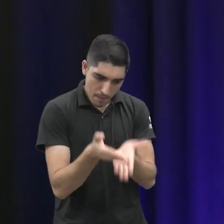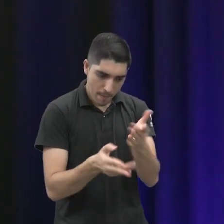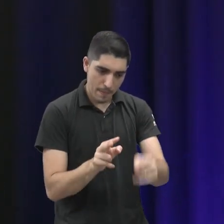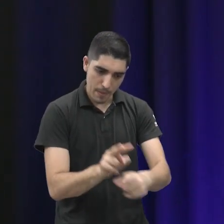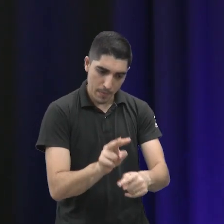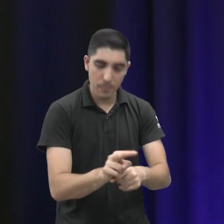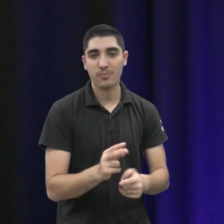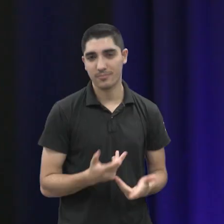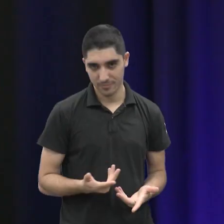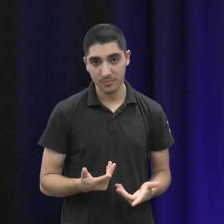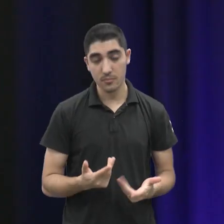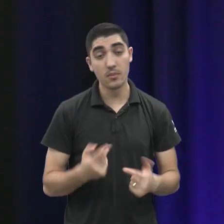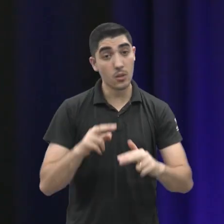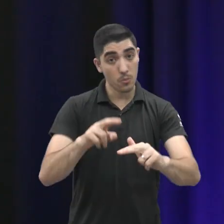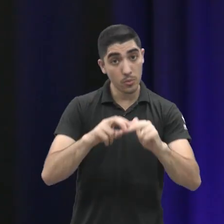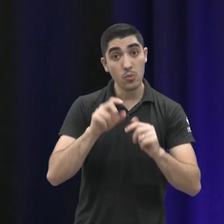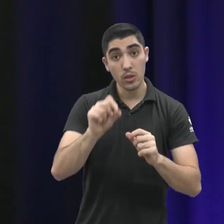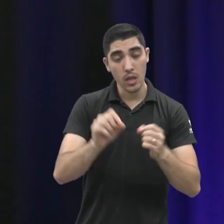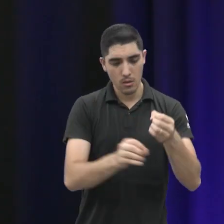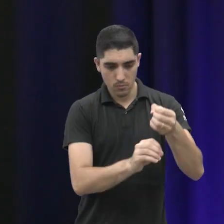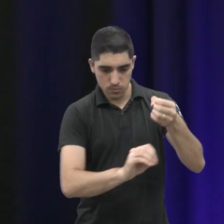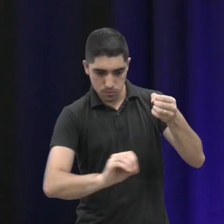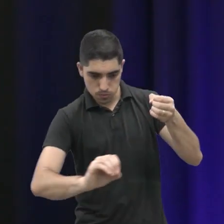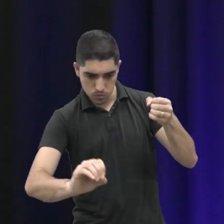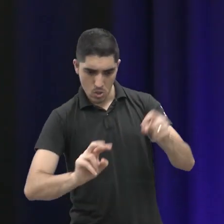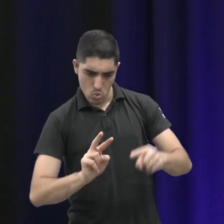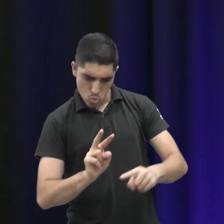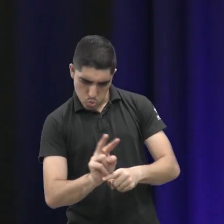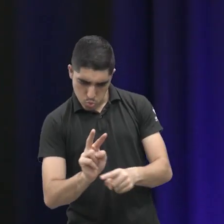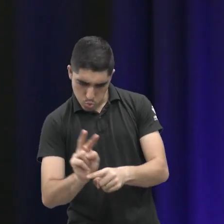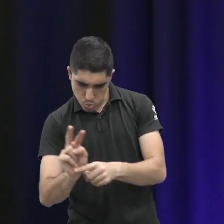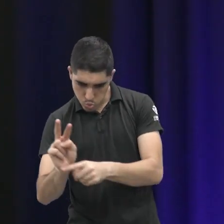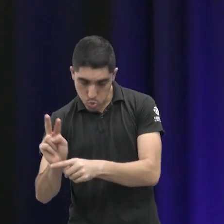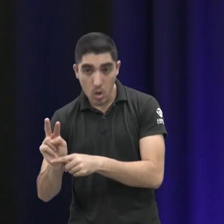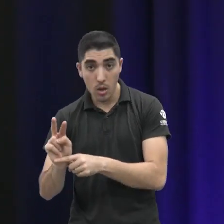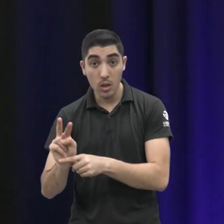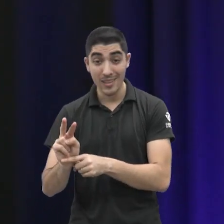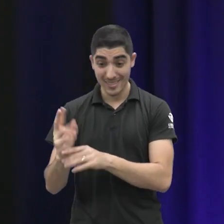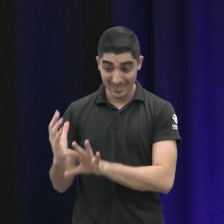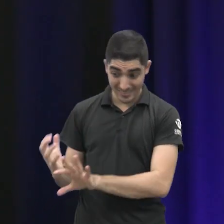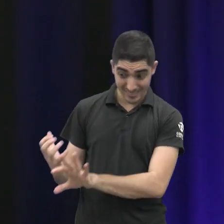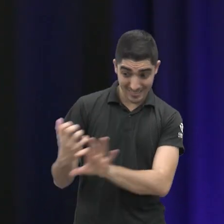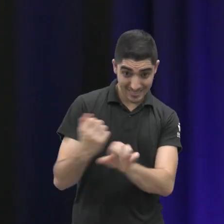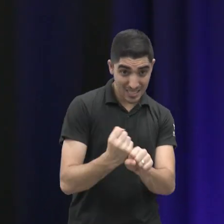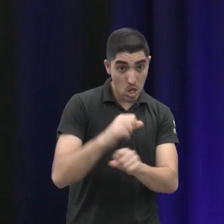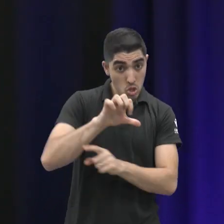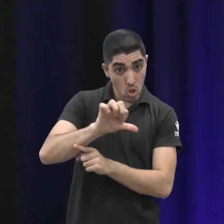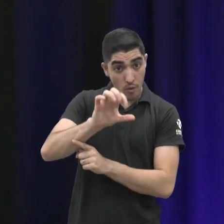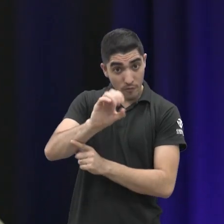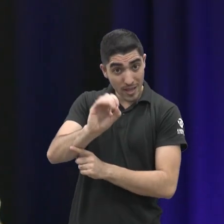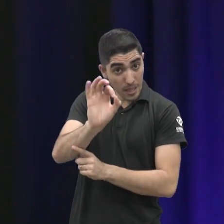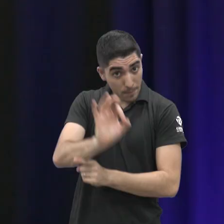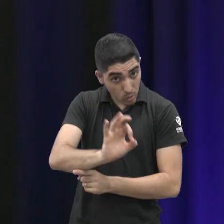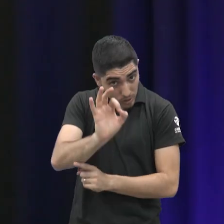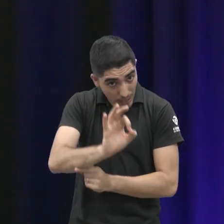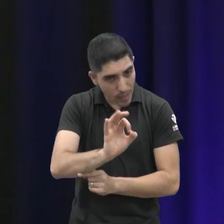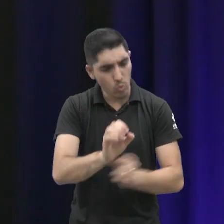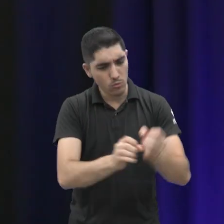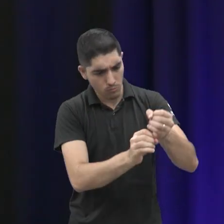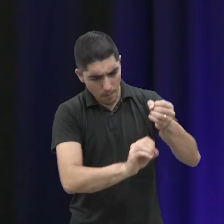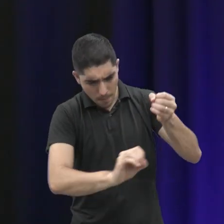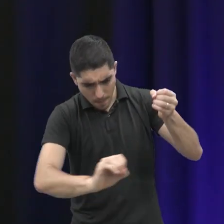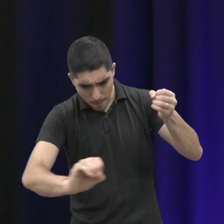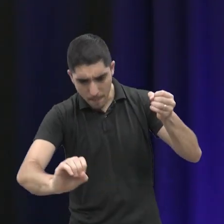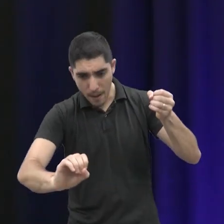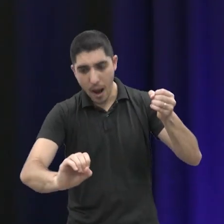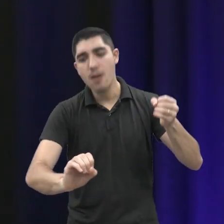ou seja, ele estabelece que coleta e tratamento, então tudo que você coletar, 90% que você vai ter que coletar e vai ter que tratar.